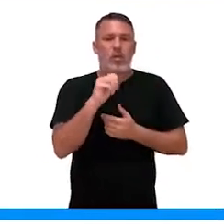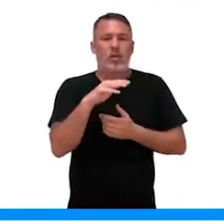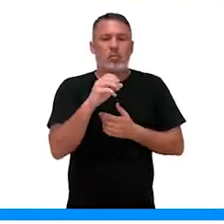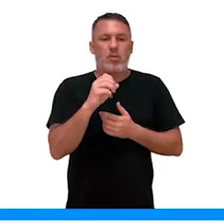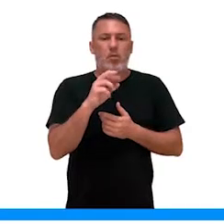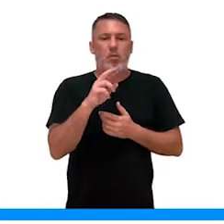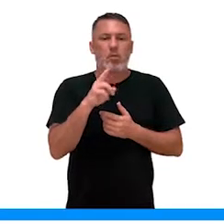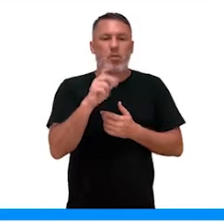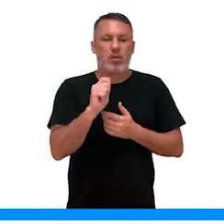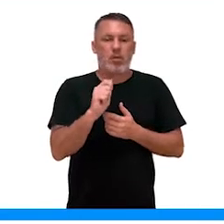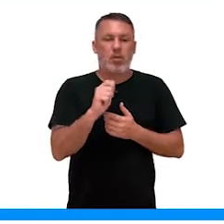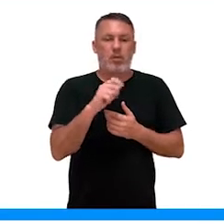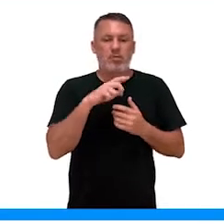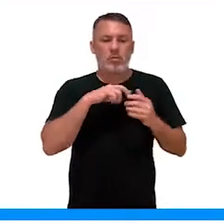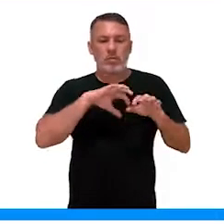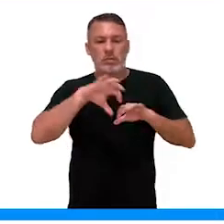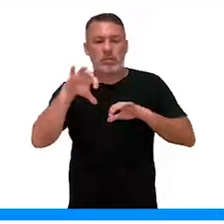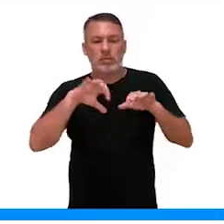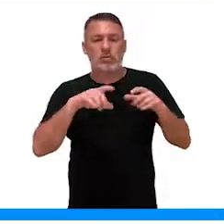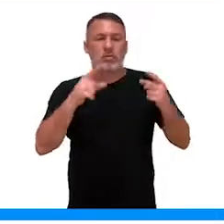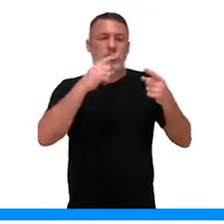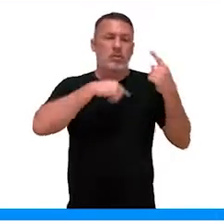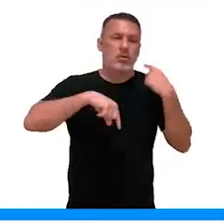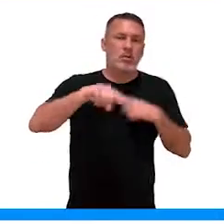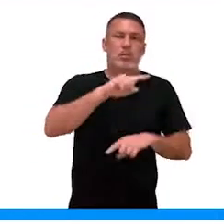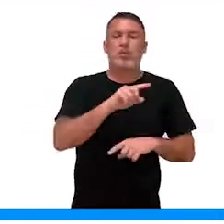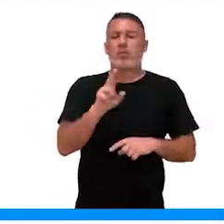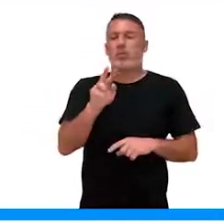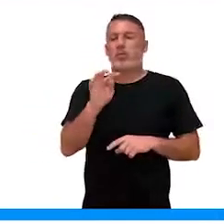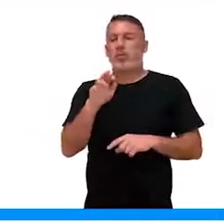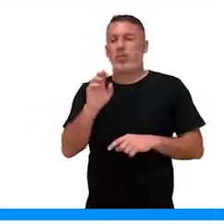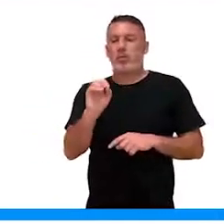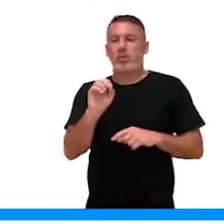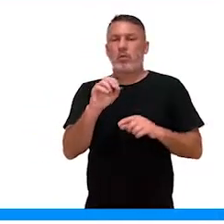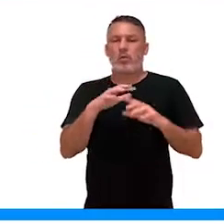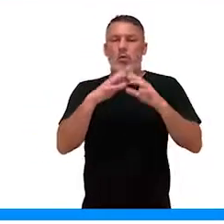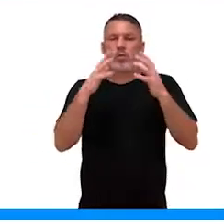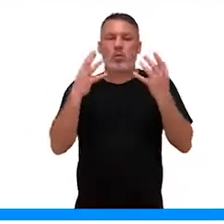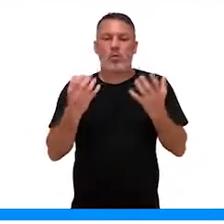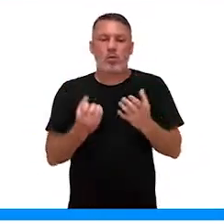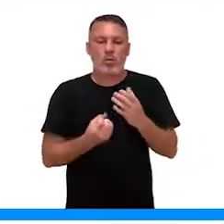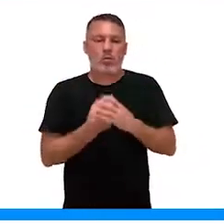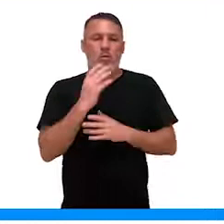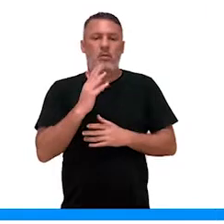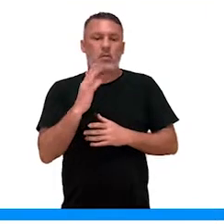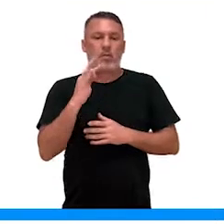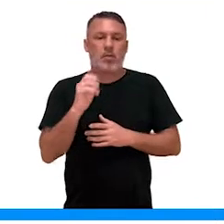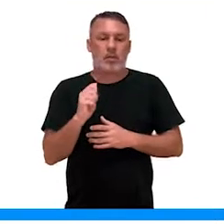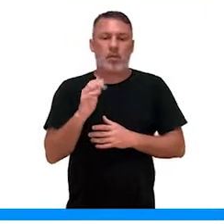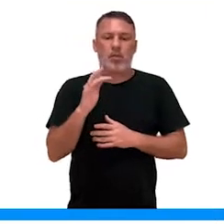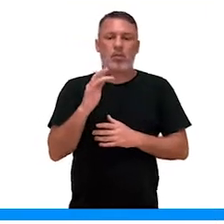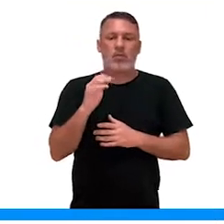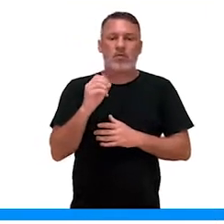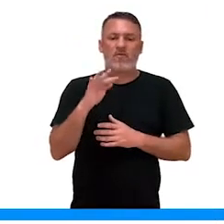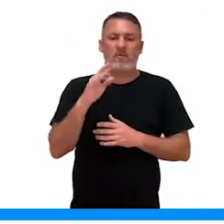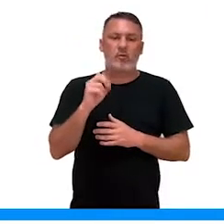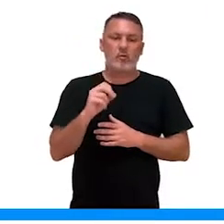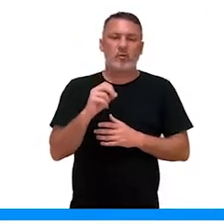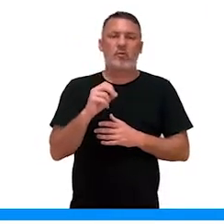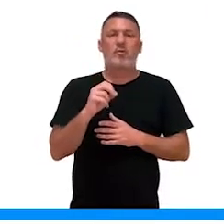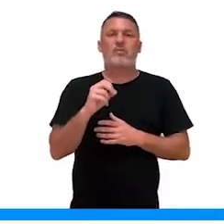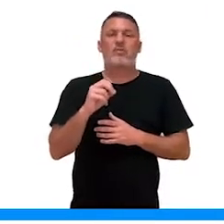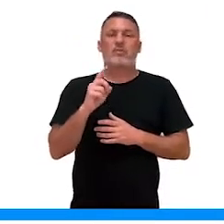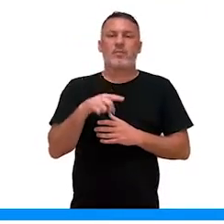mórula sai da tuba uterina, vai para o útero. No útero, ela se transforma em blastocisto, nos mamíferos. Esse